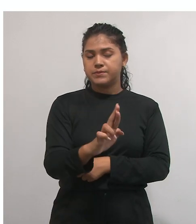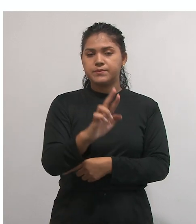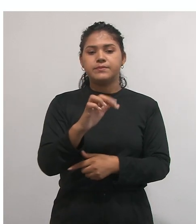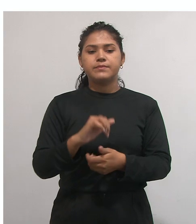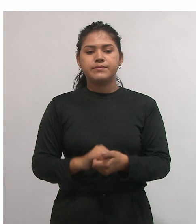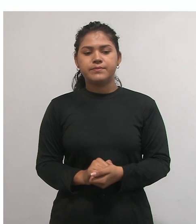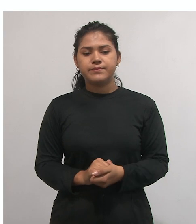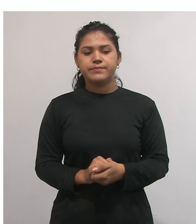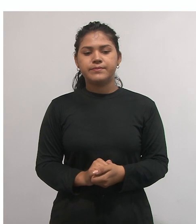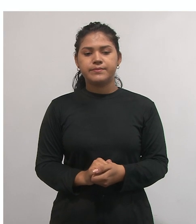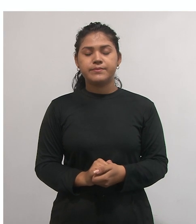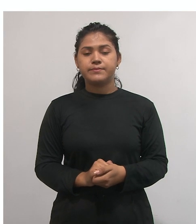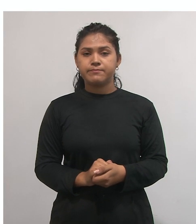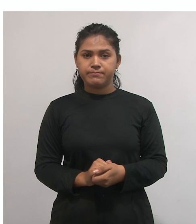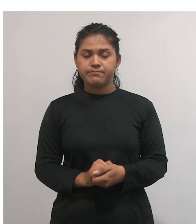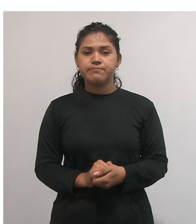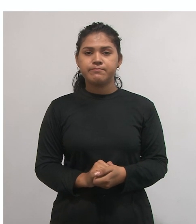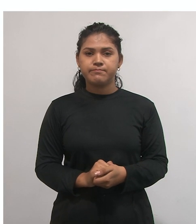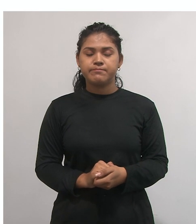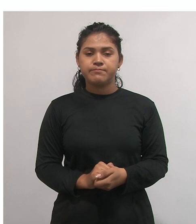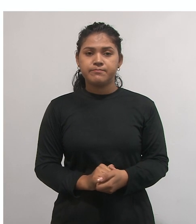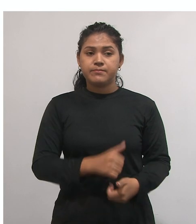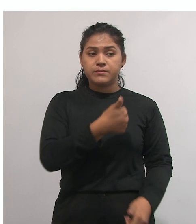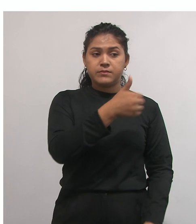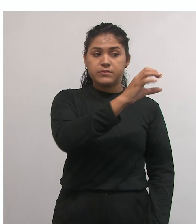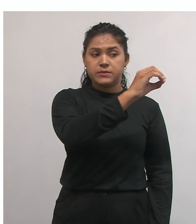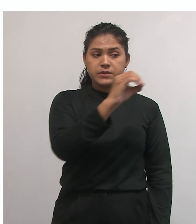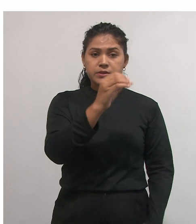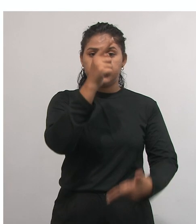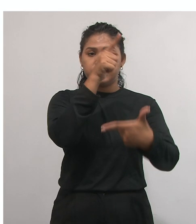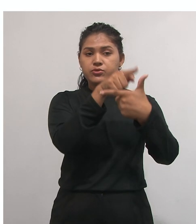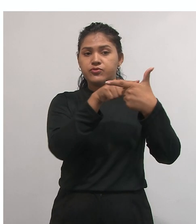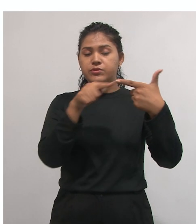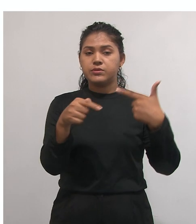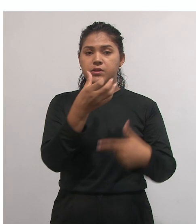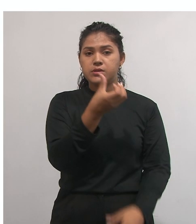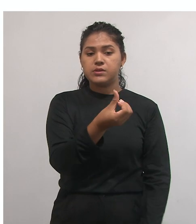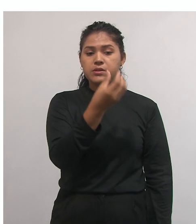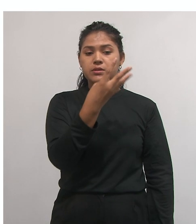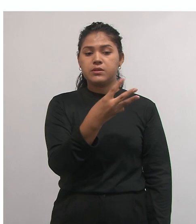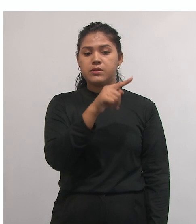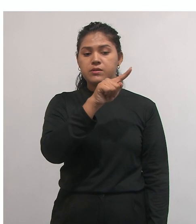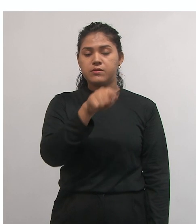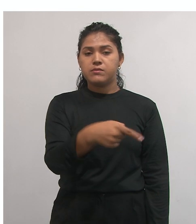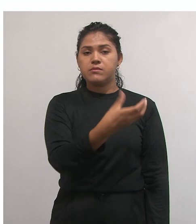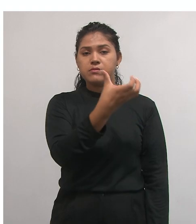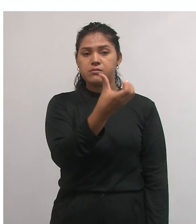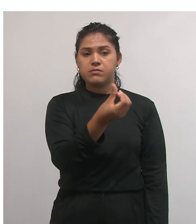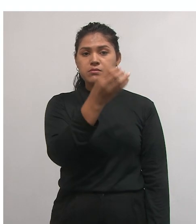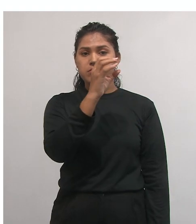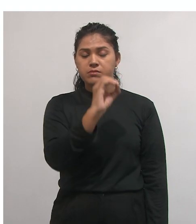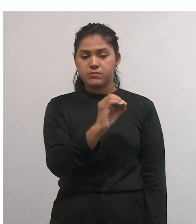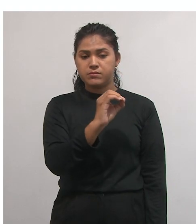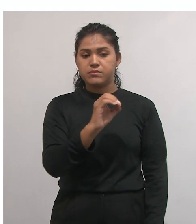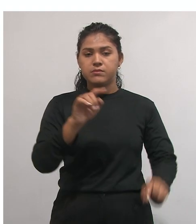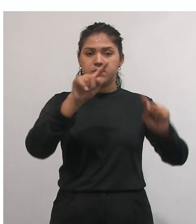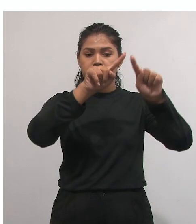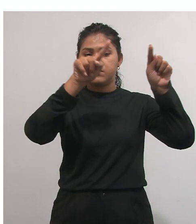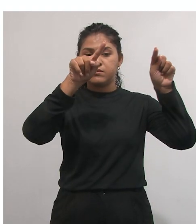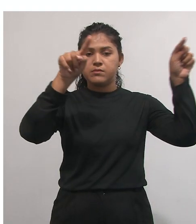parênteses, tá ok? Então, vai ficar 100 dividido por